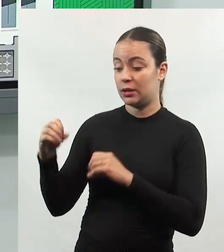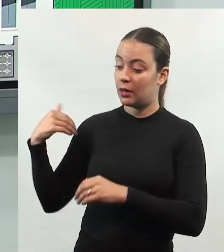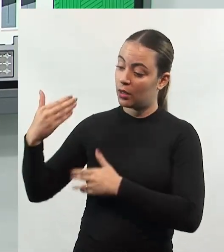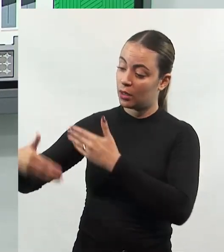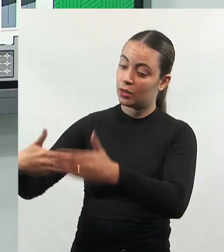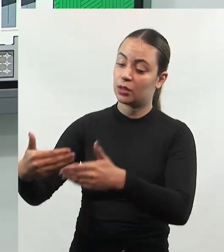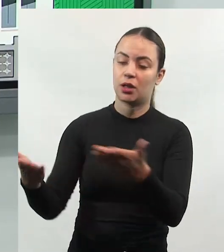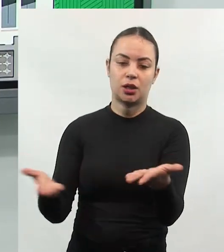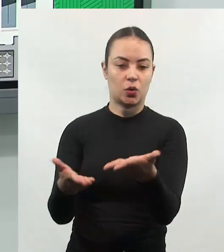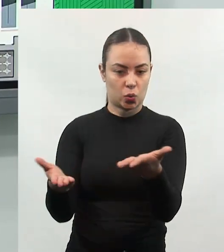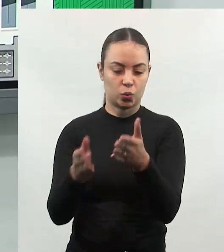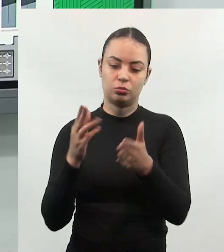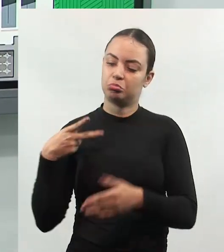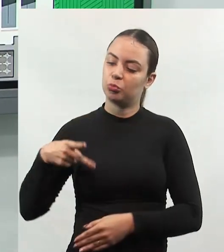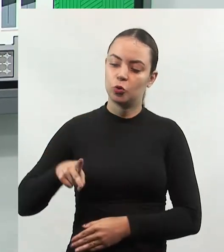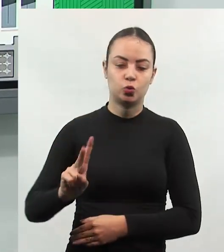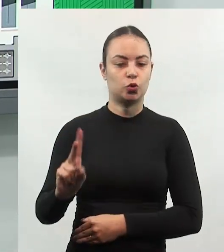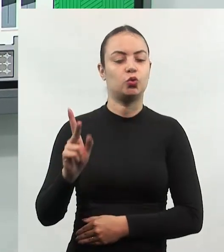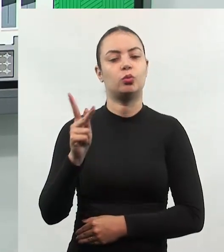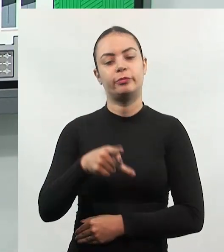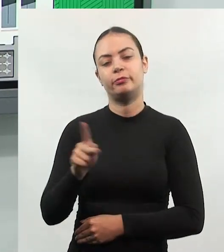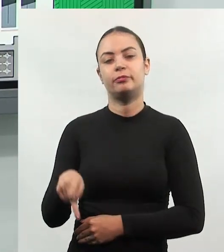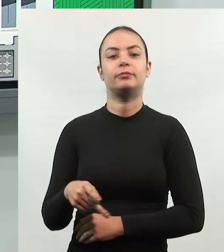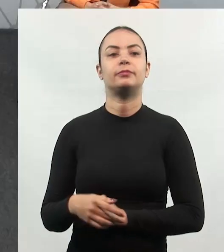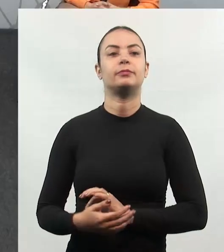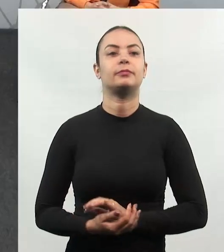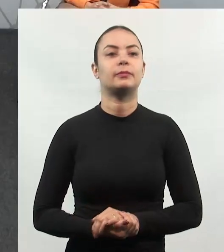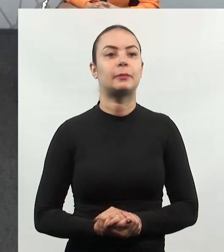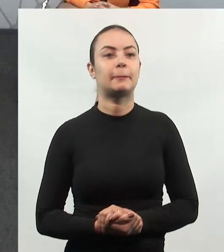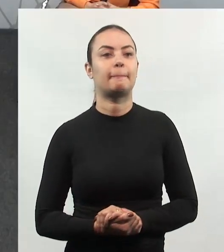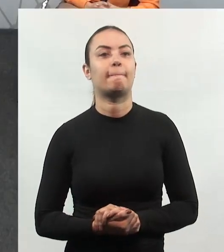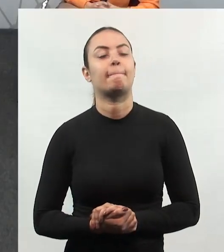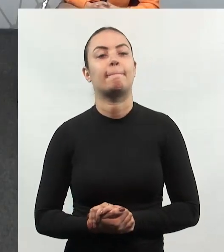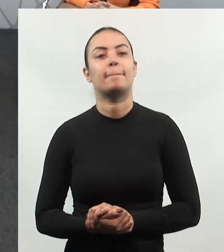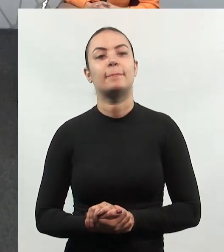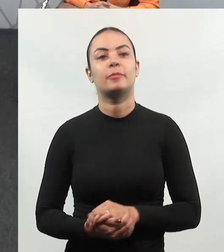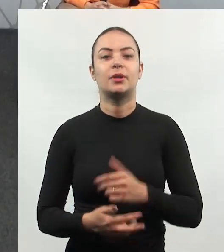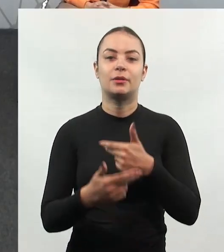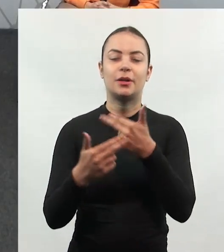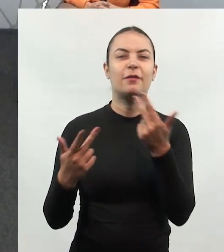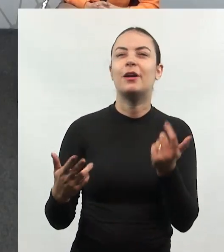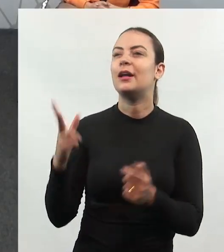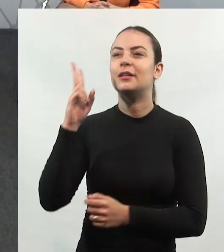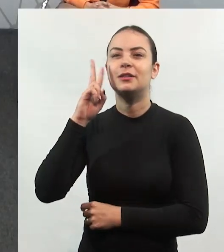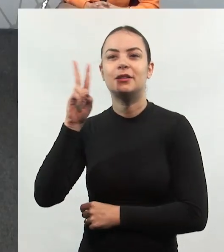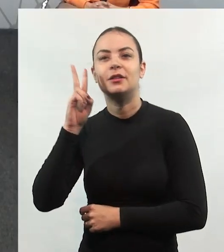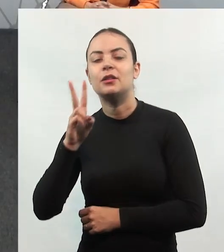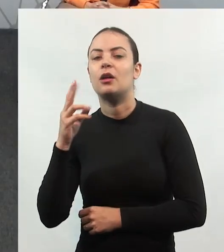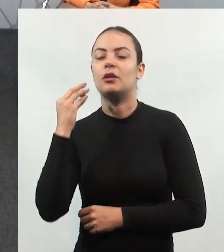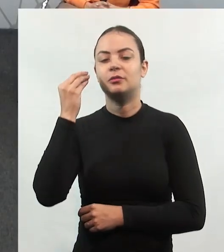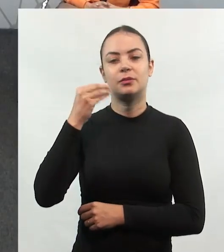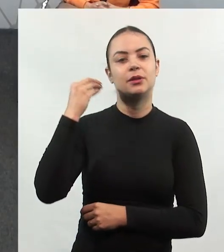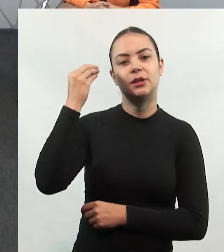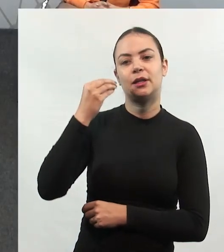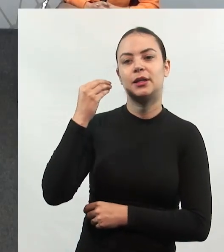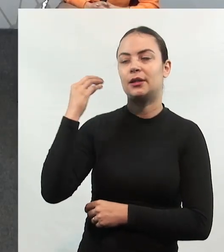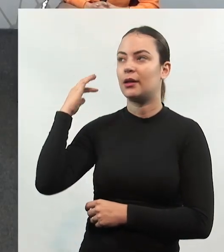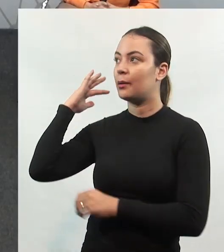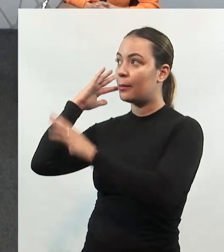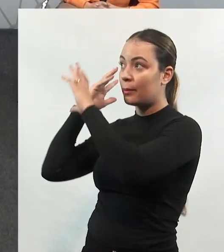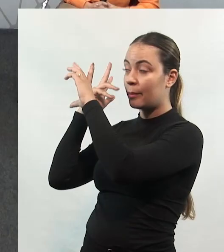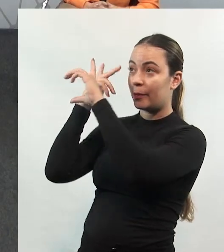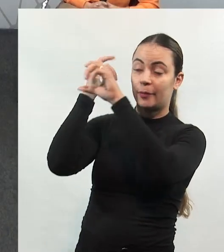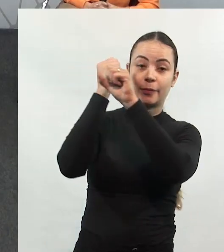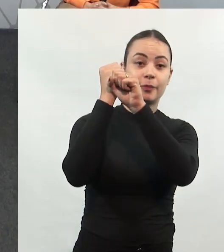de entrar aqui, que ela é do movimento Juntos pela Inclusão e ela sempre está com a gente, ela é uma ativista dos nossos movimentos